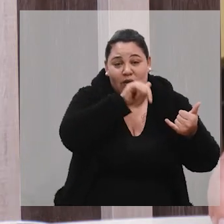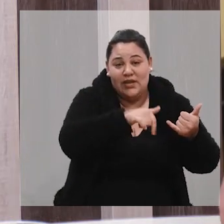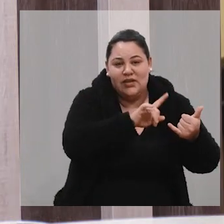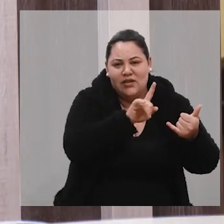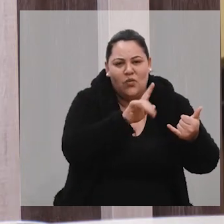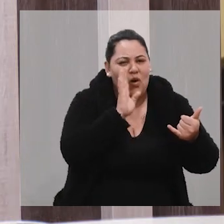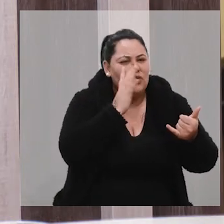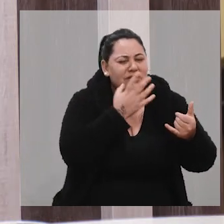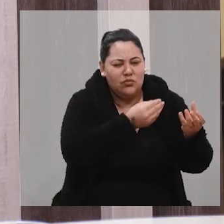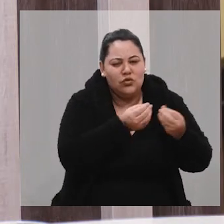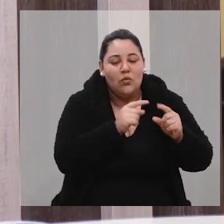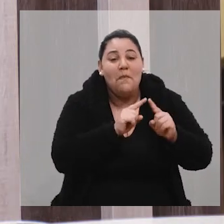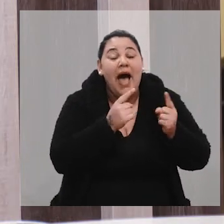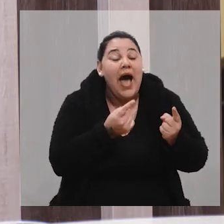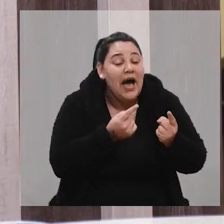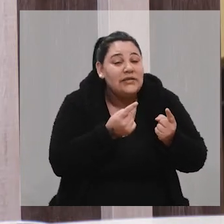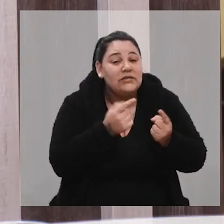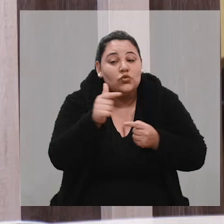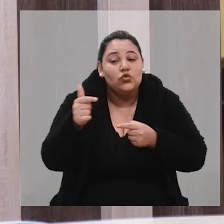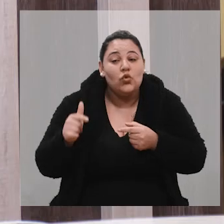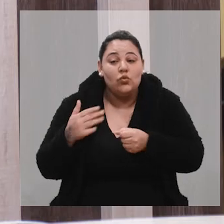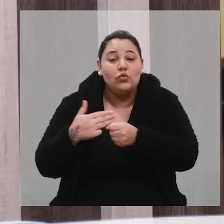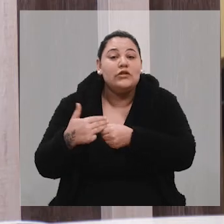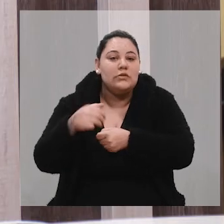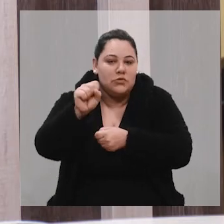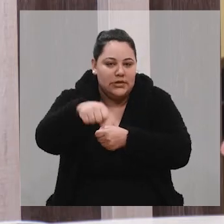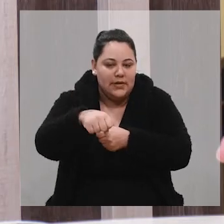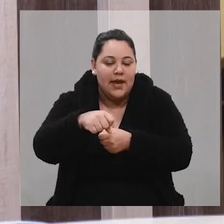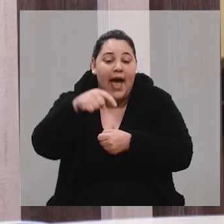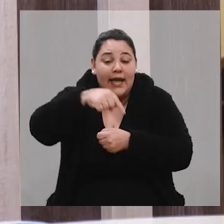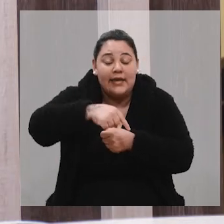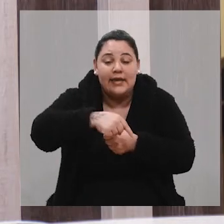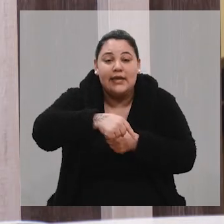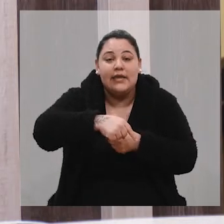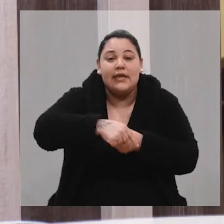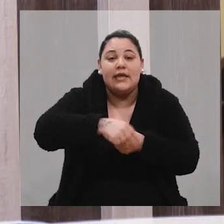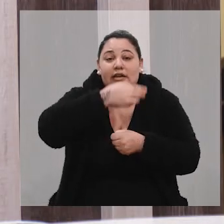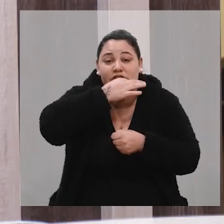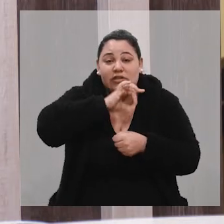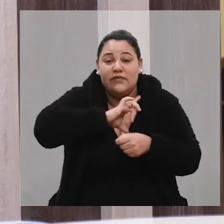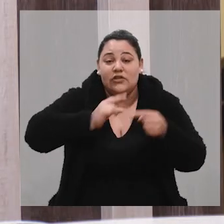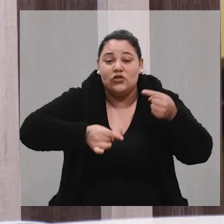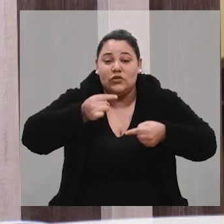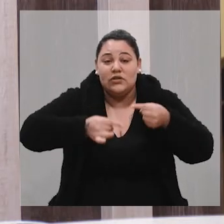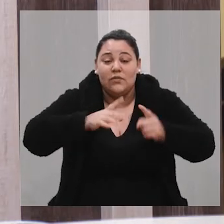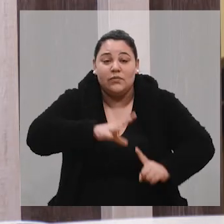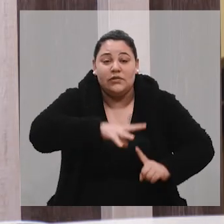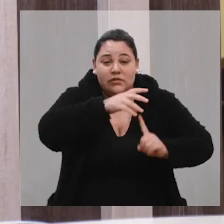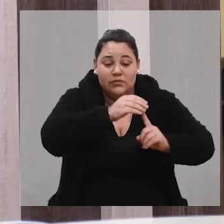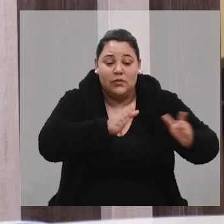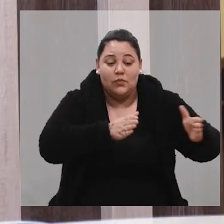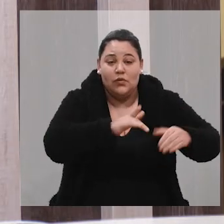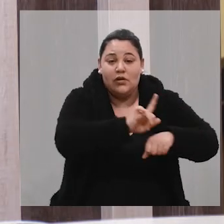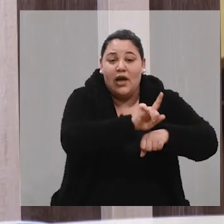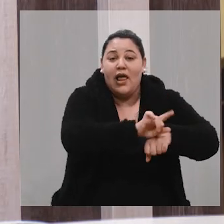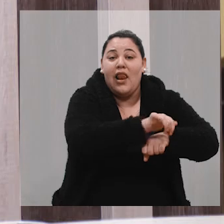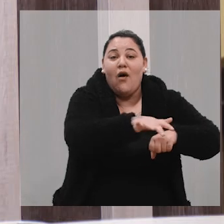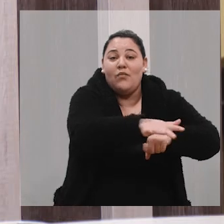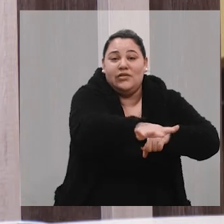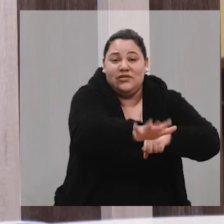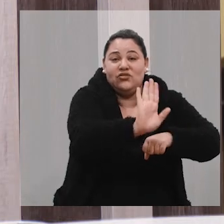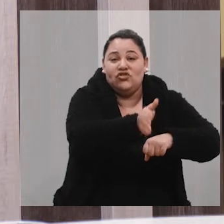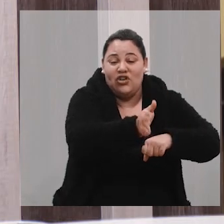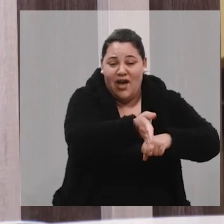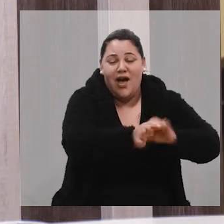isso não é tão forte, mas em vários outros municípios, sim. E Caxias do Sul houve uma discussão, principalmente no perímetro lá de